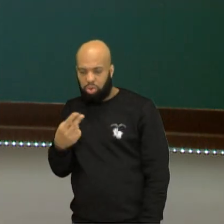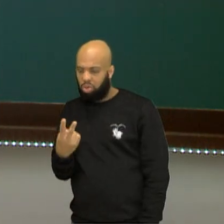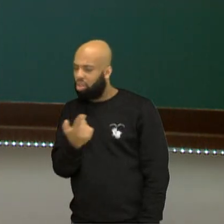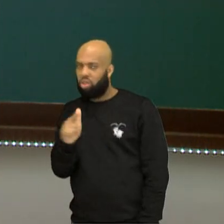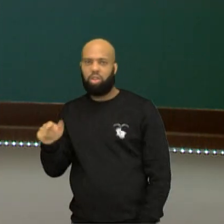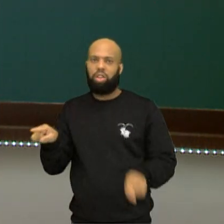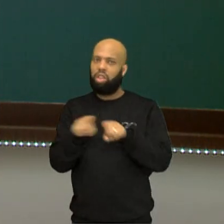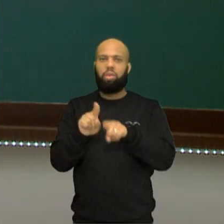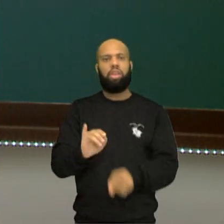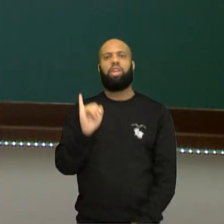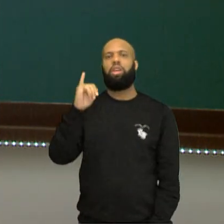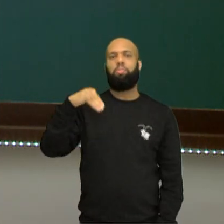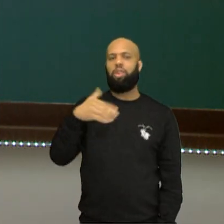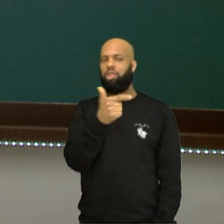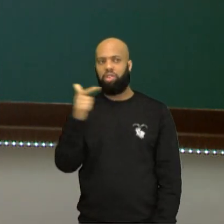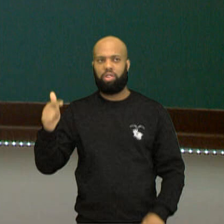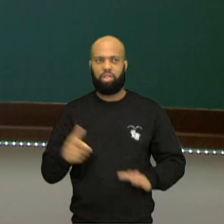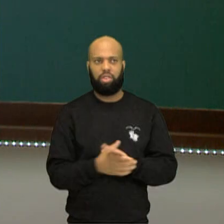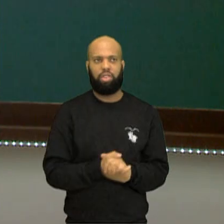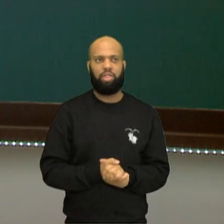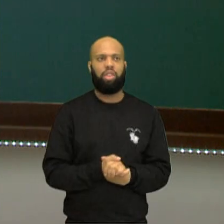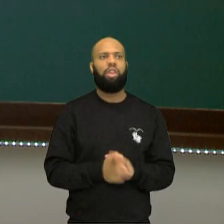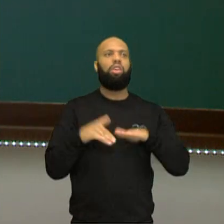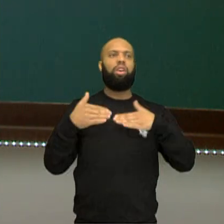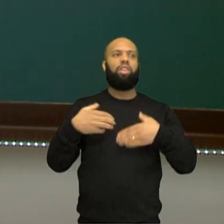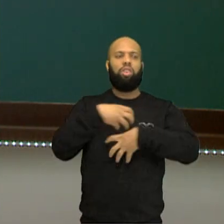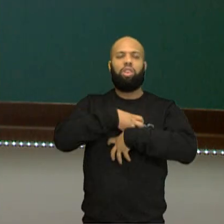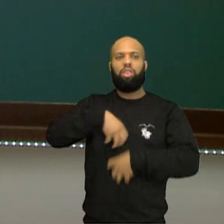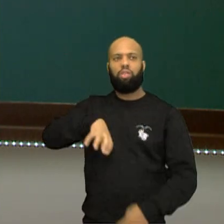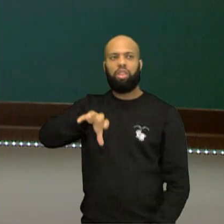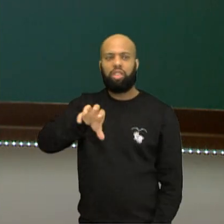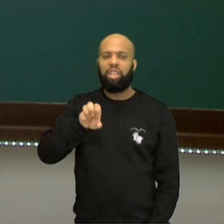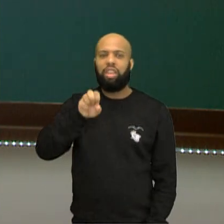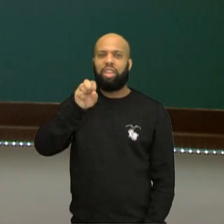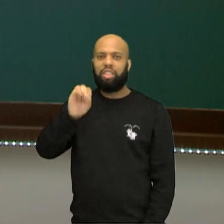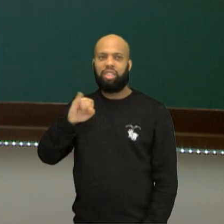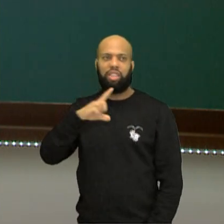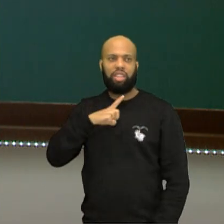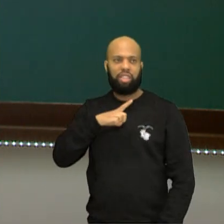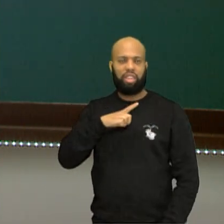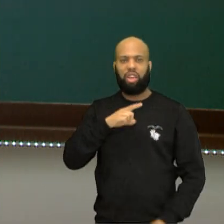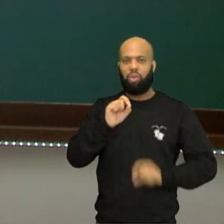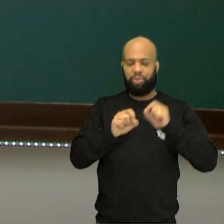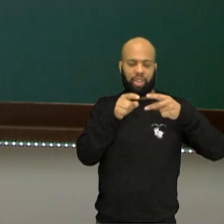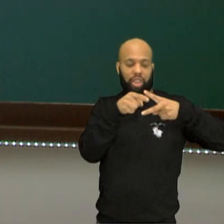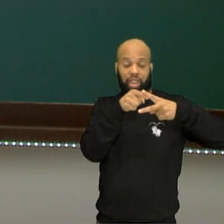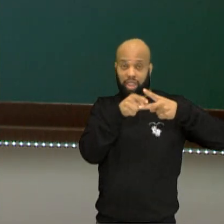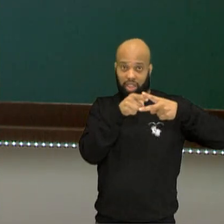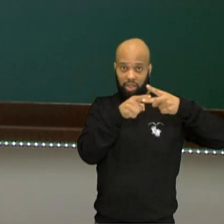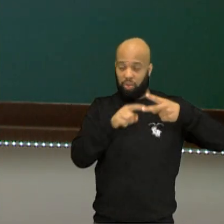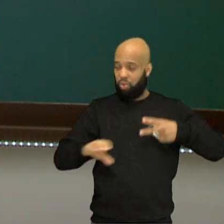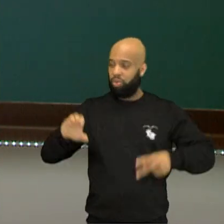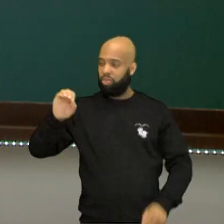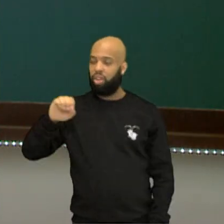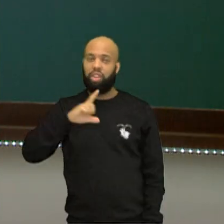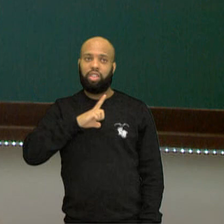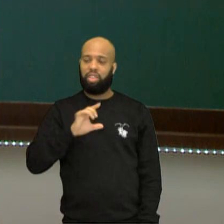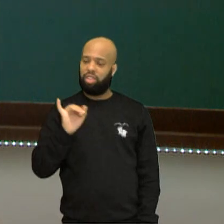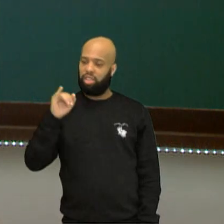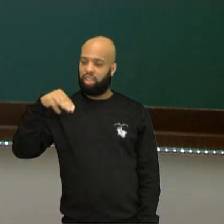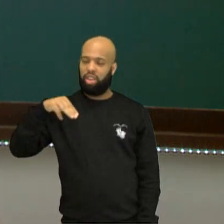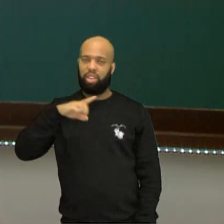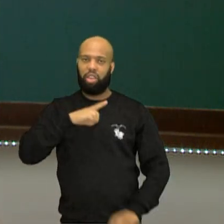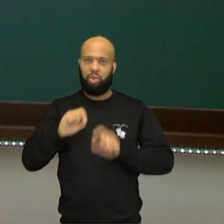de imagem, tá bom? Agora sim, se eu pego, por exemplo, o ângulo 0, eu tenho a imagem que vai de